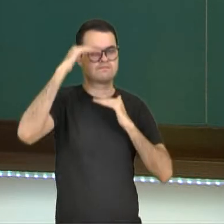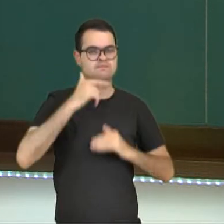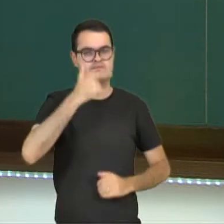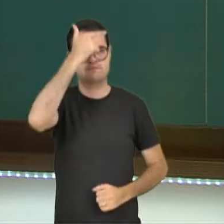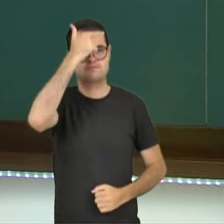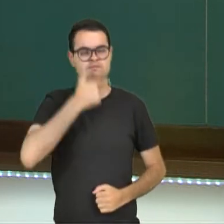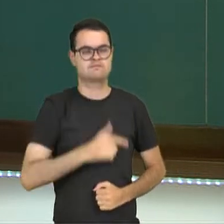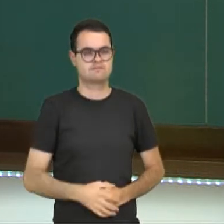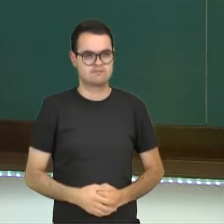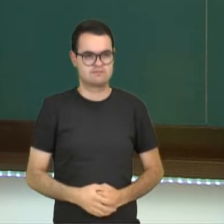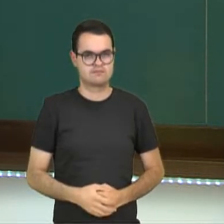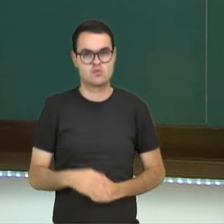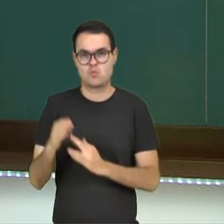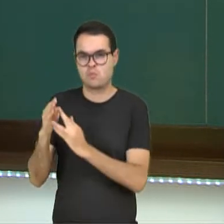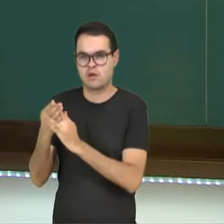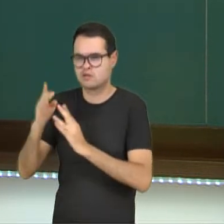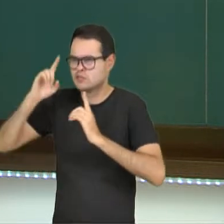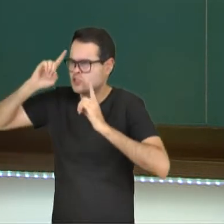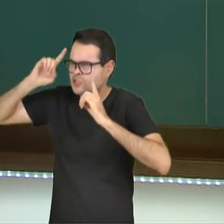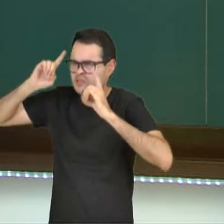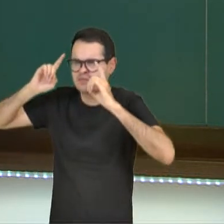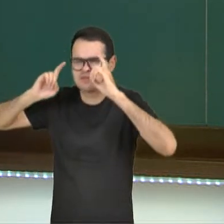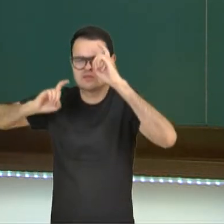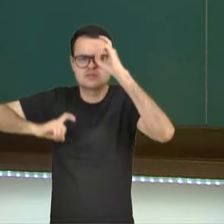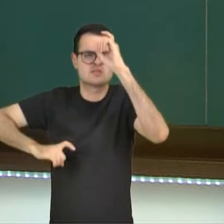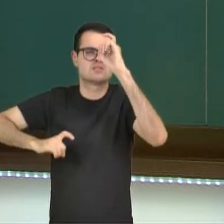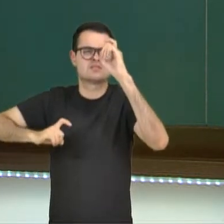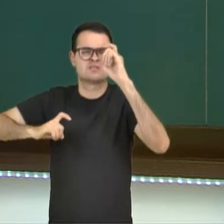Barroco a gente não, a gente vai ter